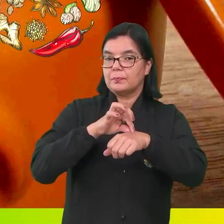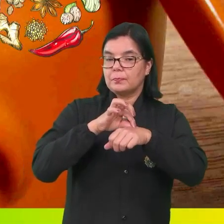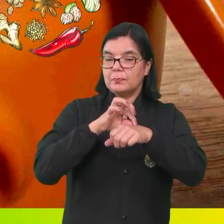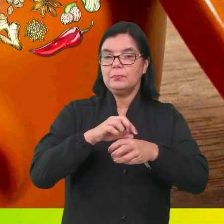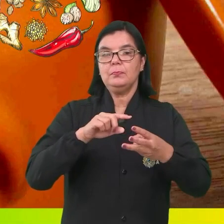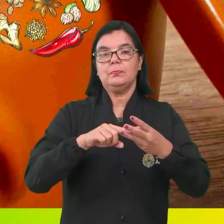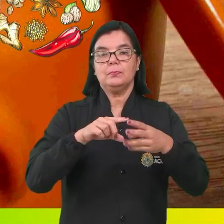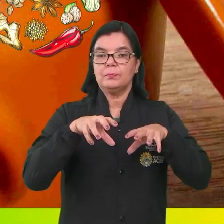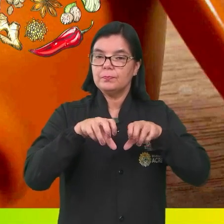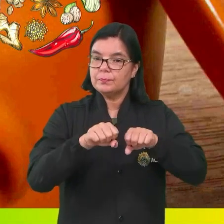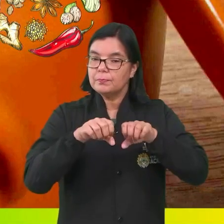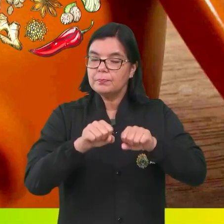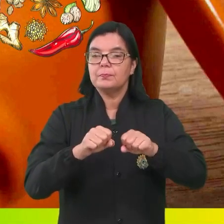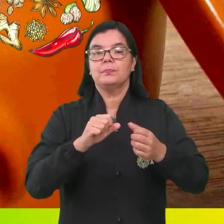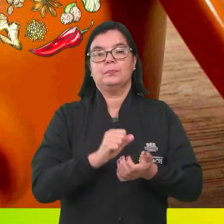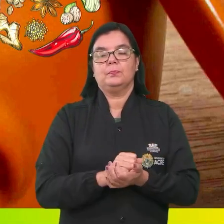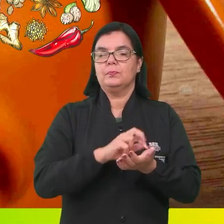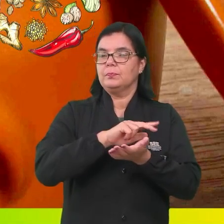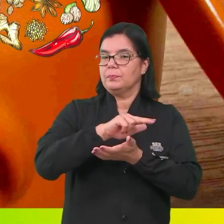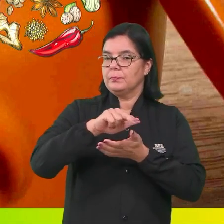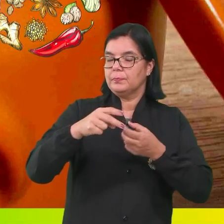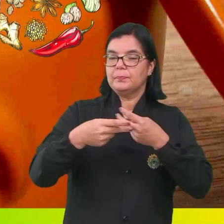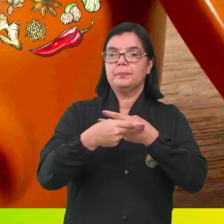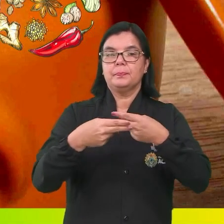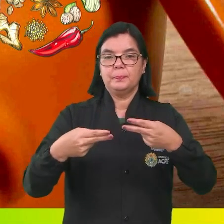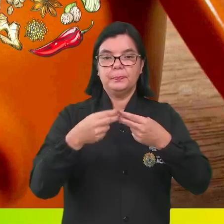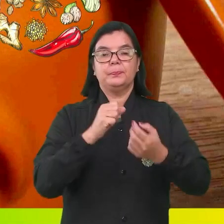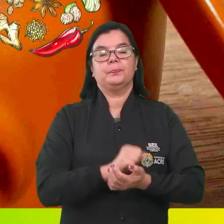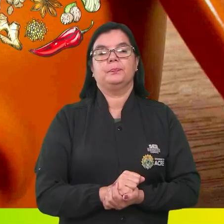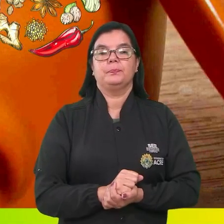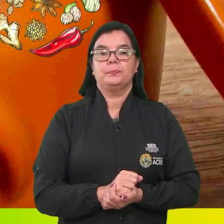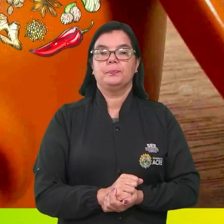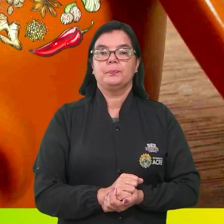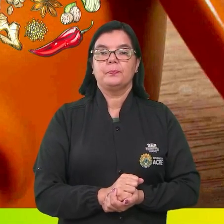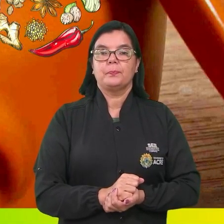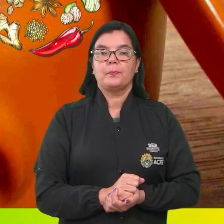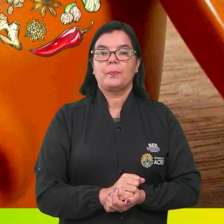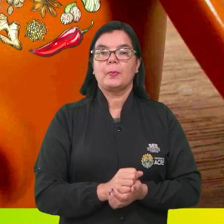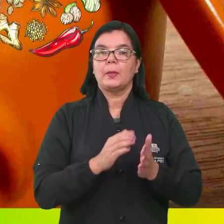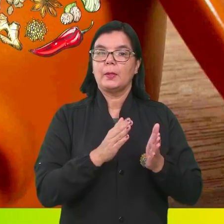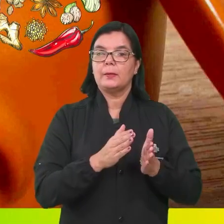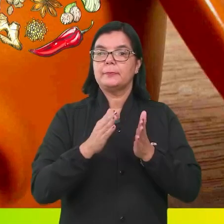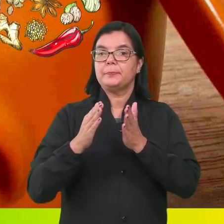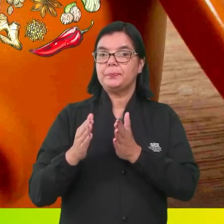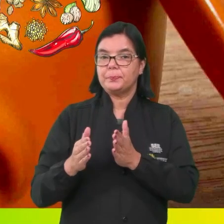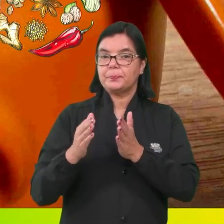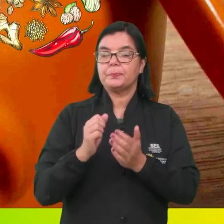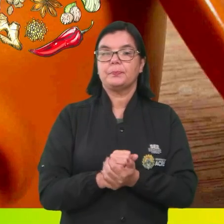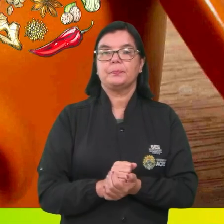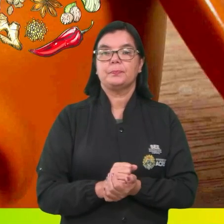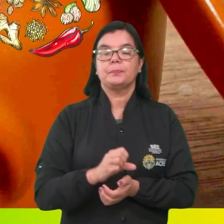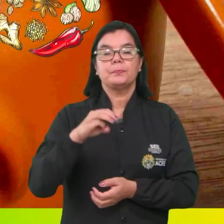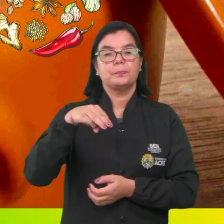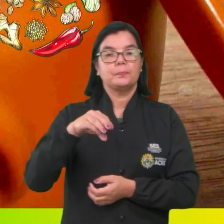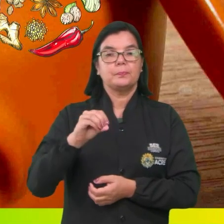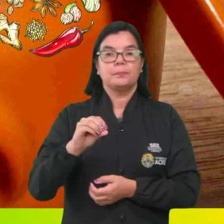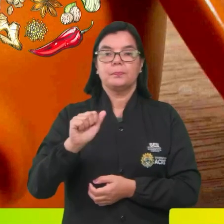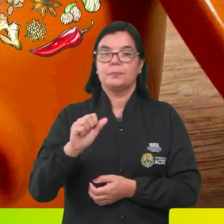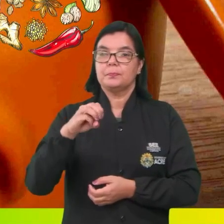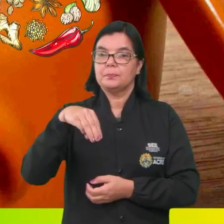de massa, de muitas ervas, muito tempero. E a gente tem aqui o moambe, que